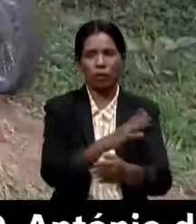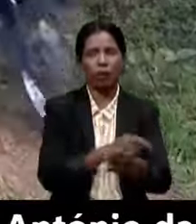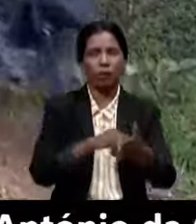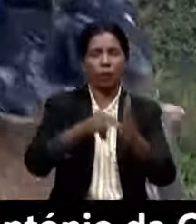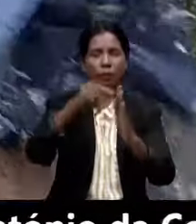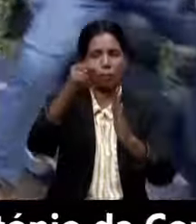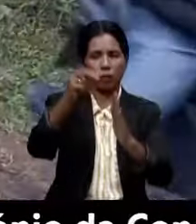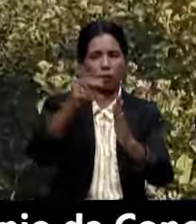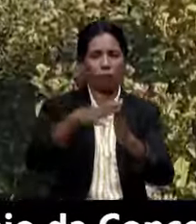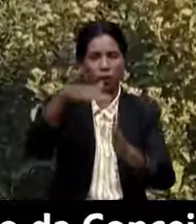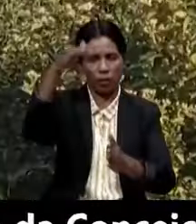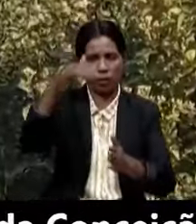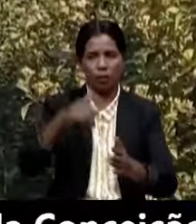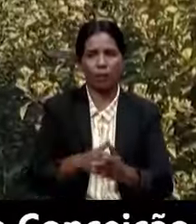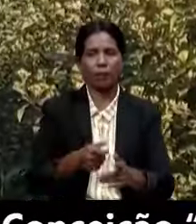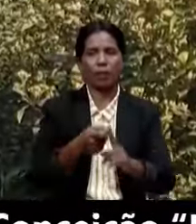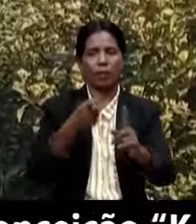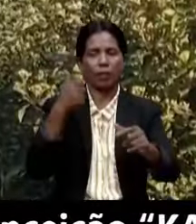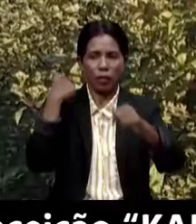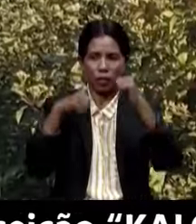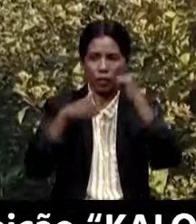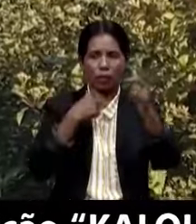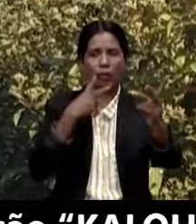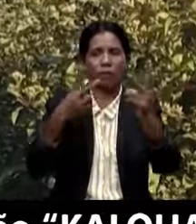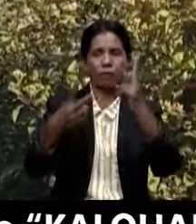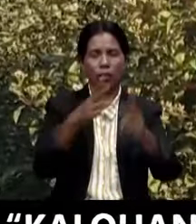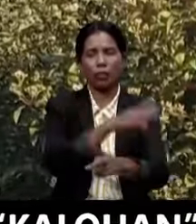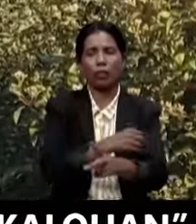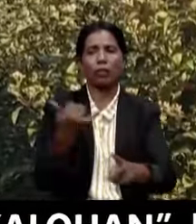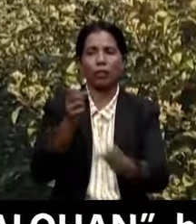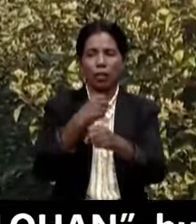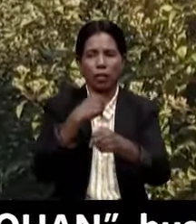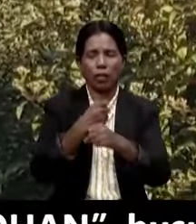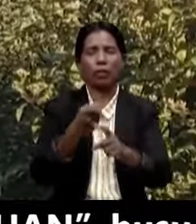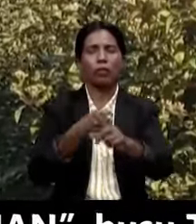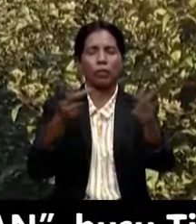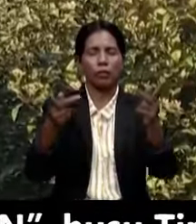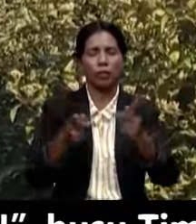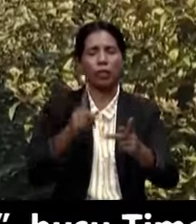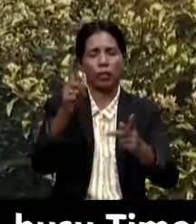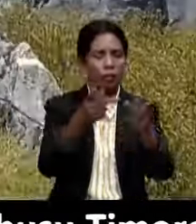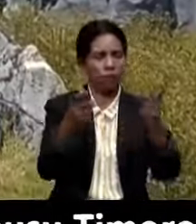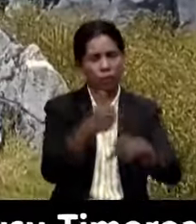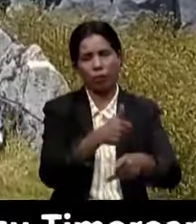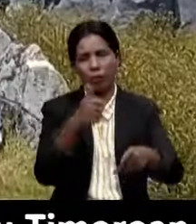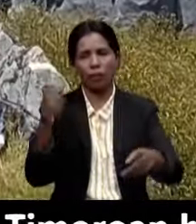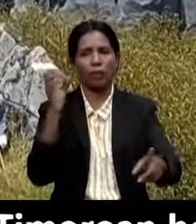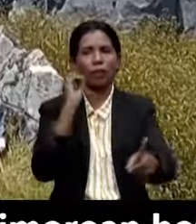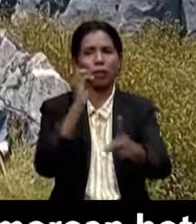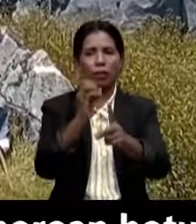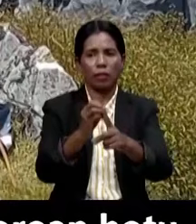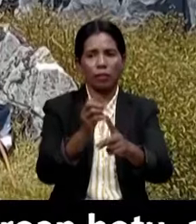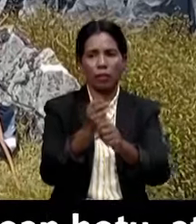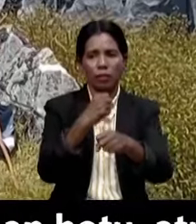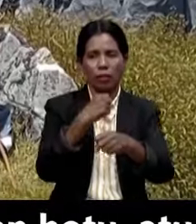nebe as teves li husi atividade viagem nebe maxira halau husi fatenido ba faten selo objetivo atu